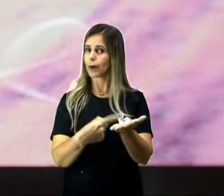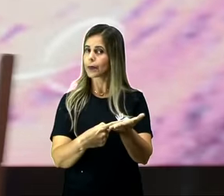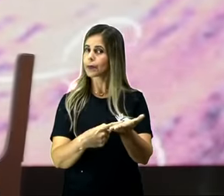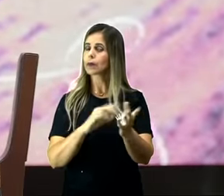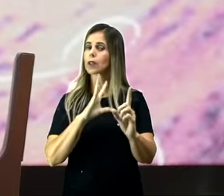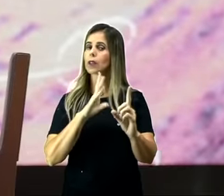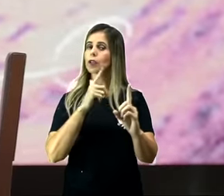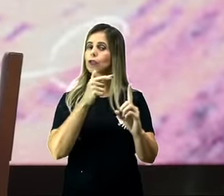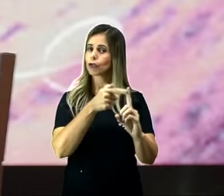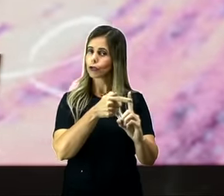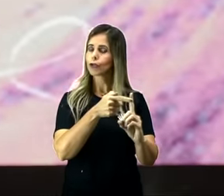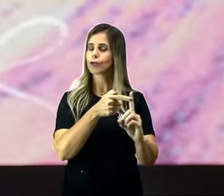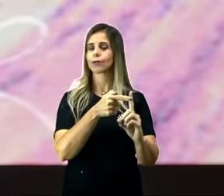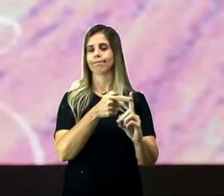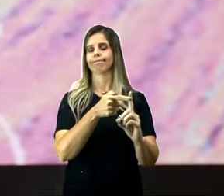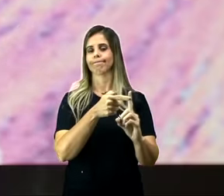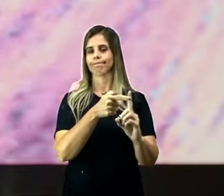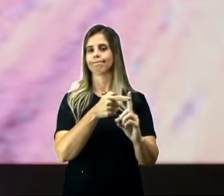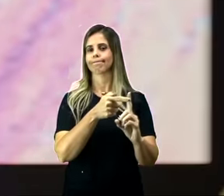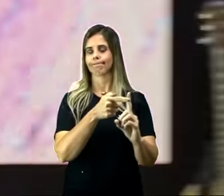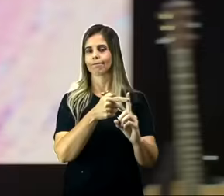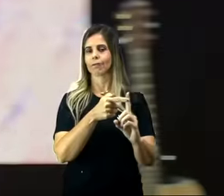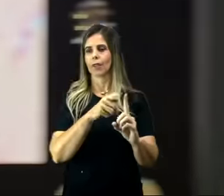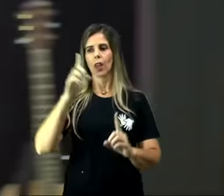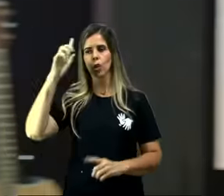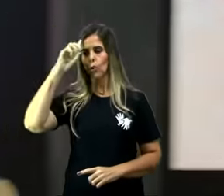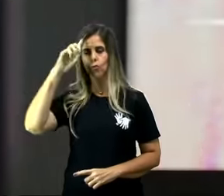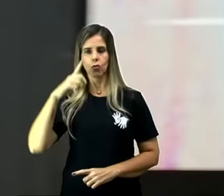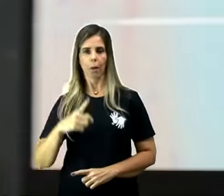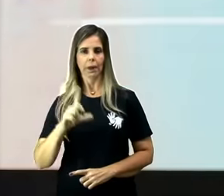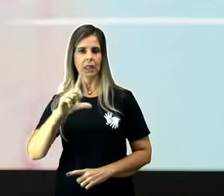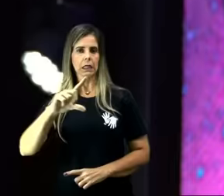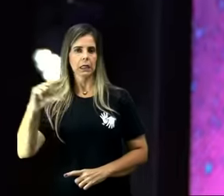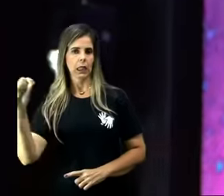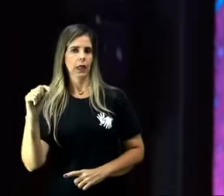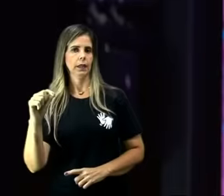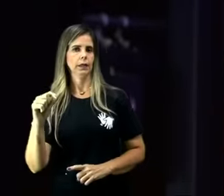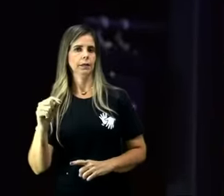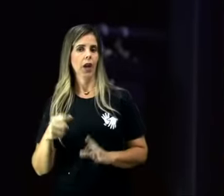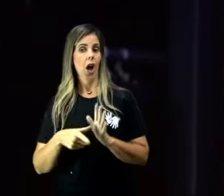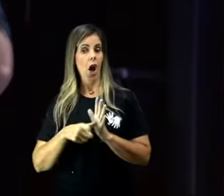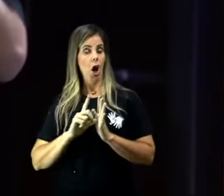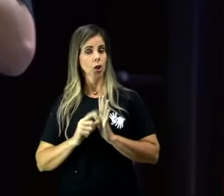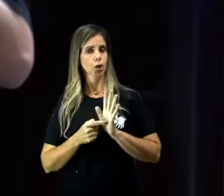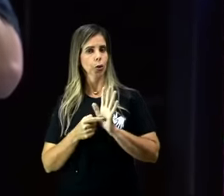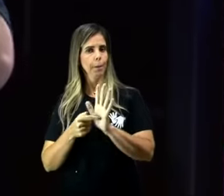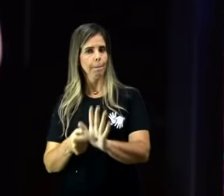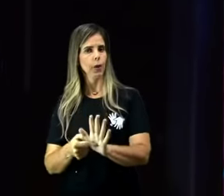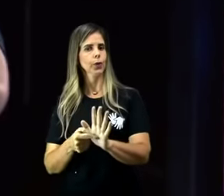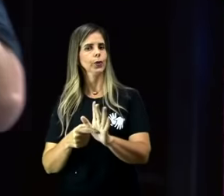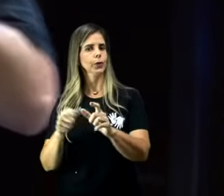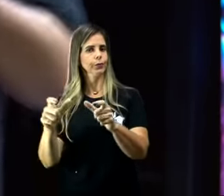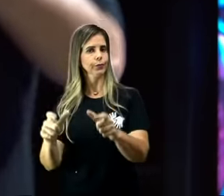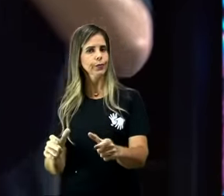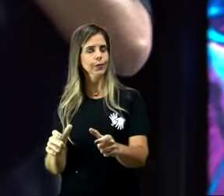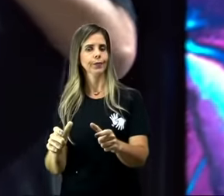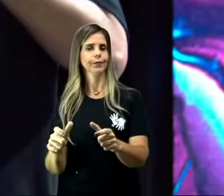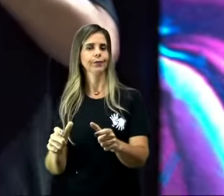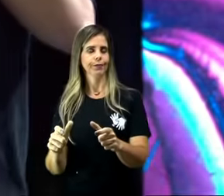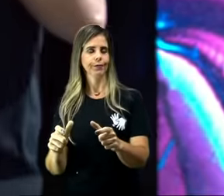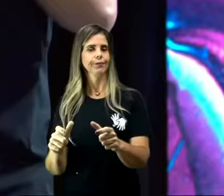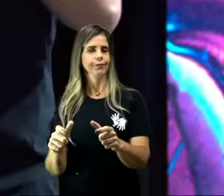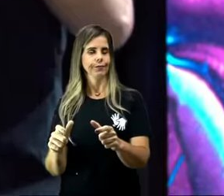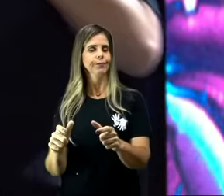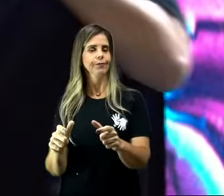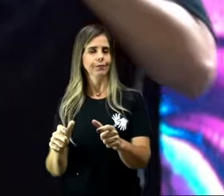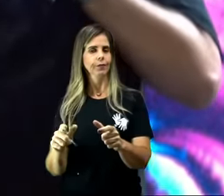Deus nunca manda alguém sair de uma geografia e entrar em outra sem dar destino e propósito. Pode anotar isso aí, mandar para quem você quiser. Ó, Joselene,